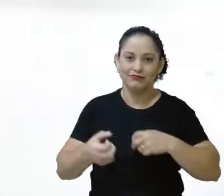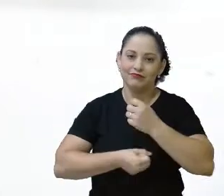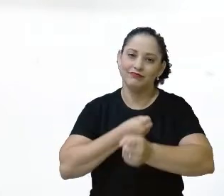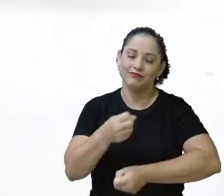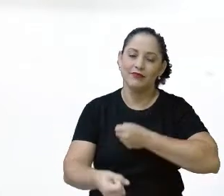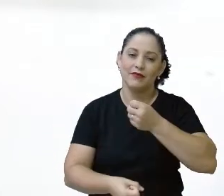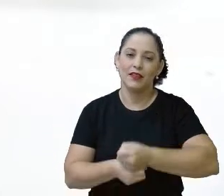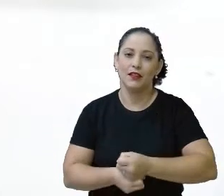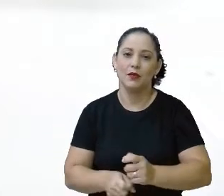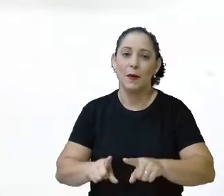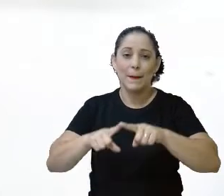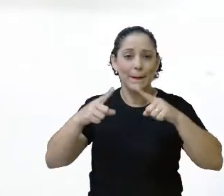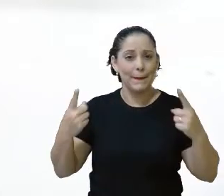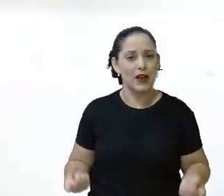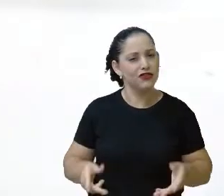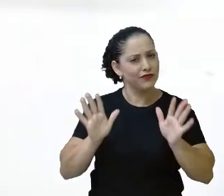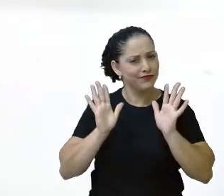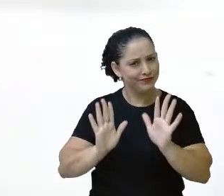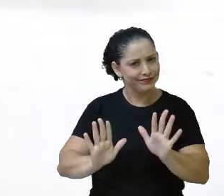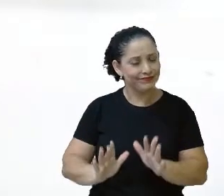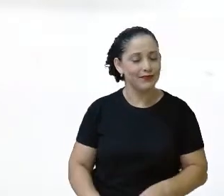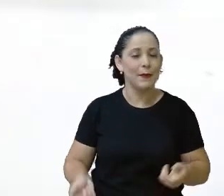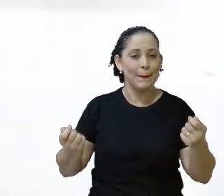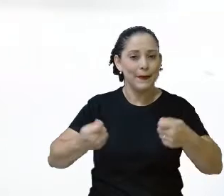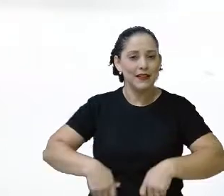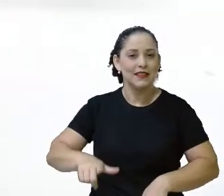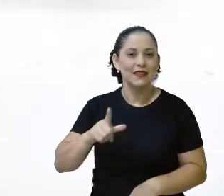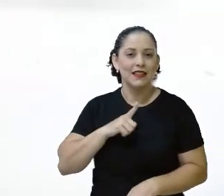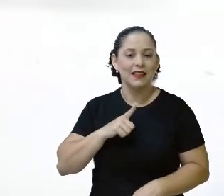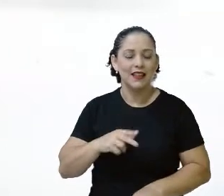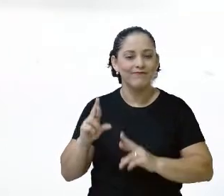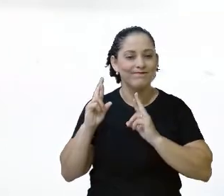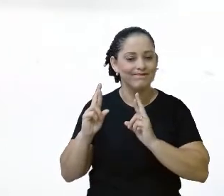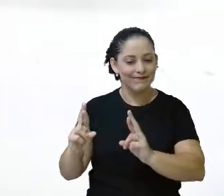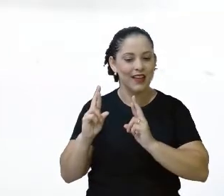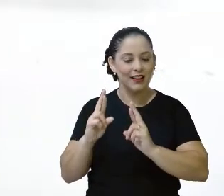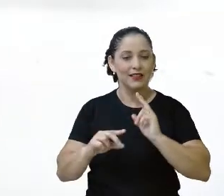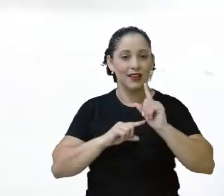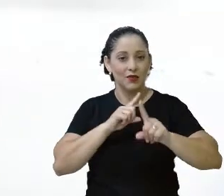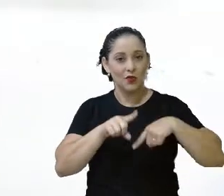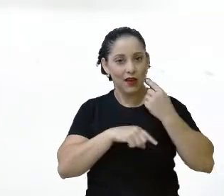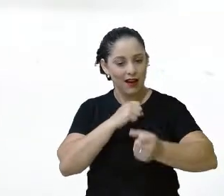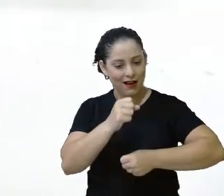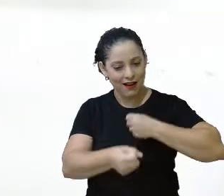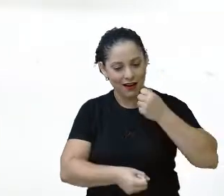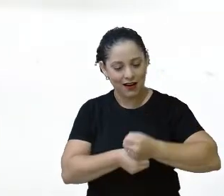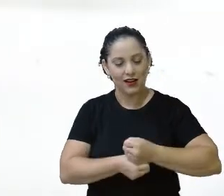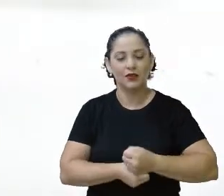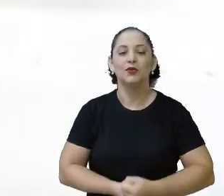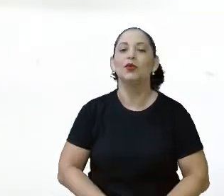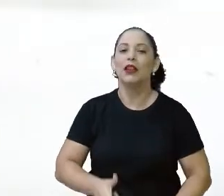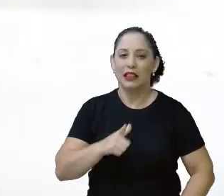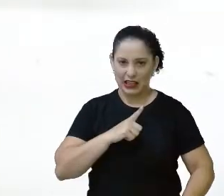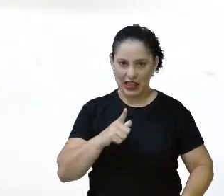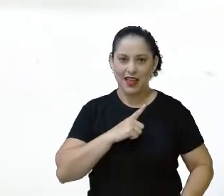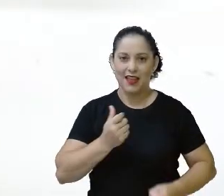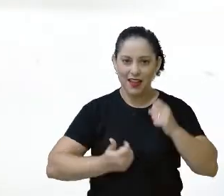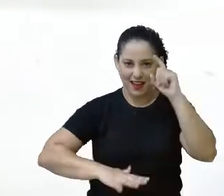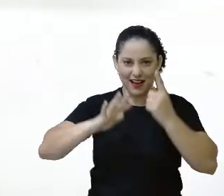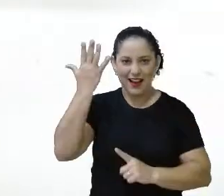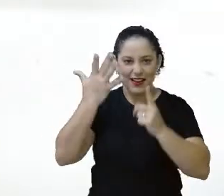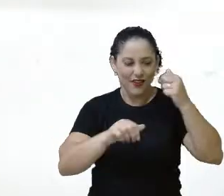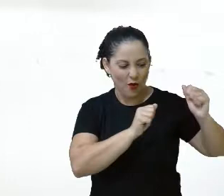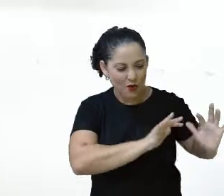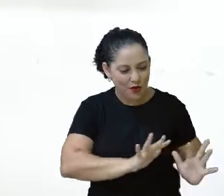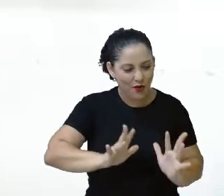desfile, mas nós temos que ter esperança que no ano que vem, com certeza, o bloco está aí mostrando toda a